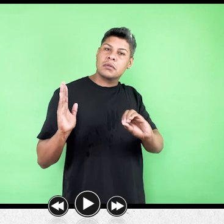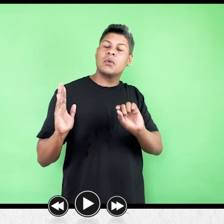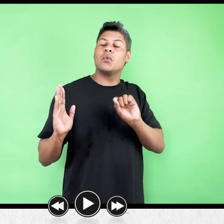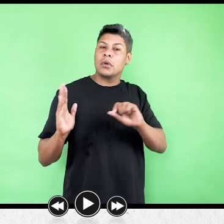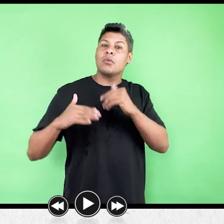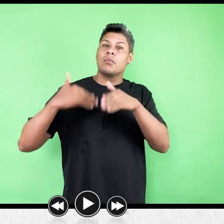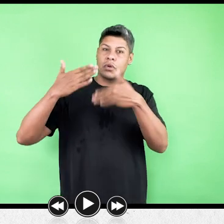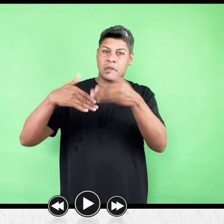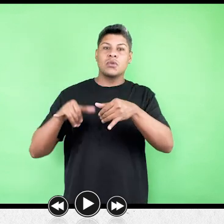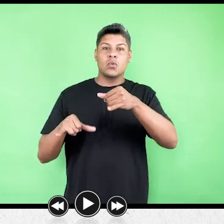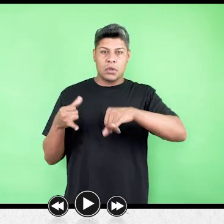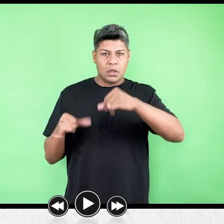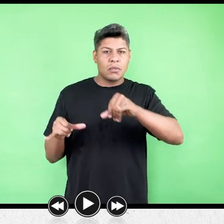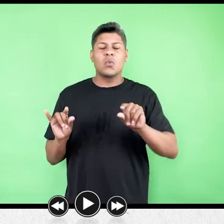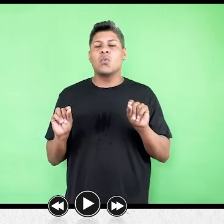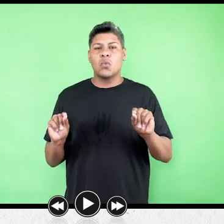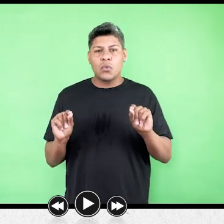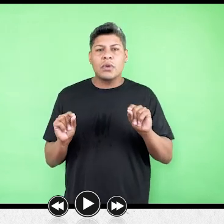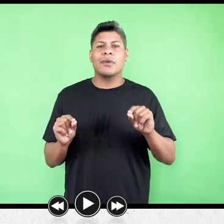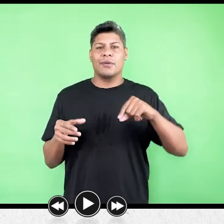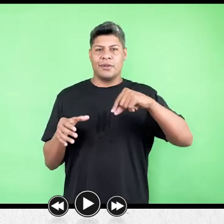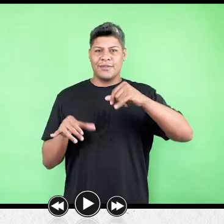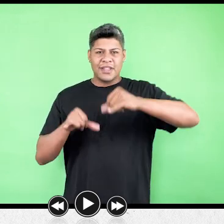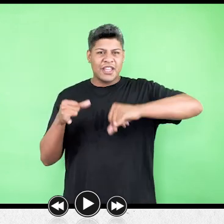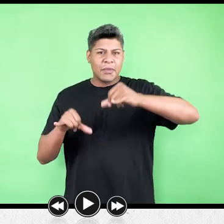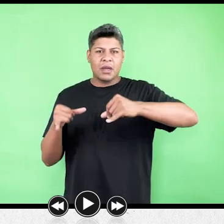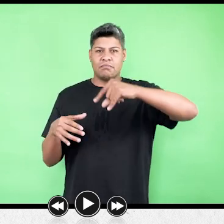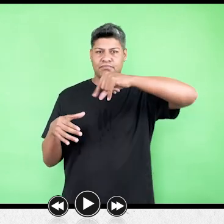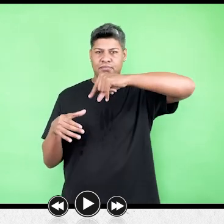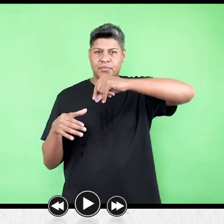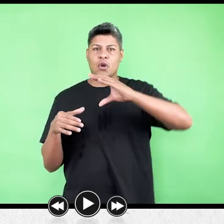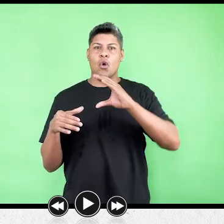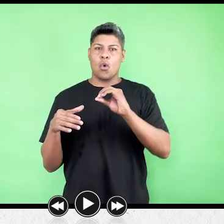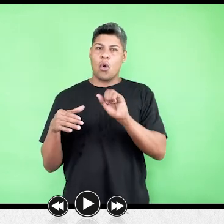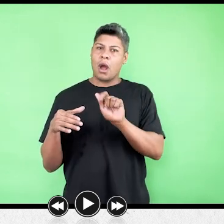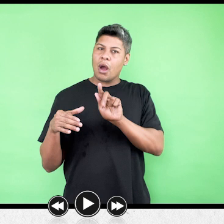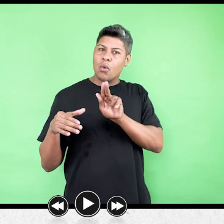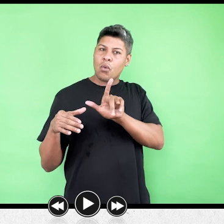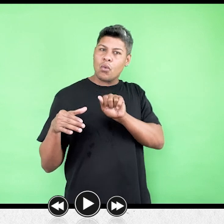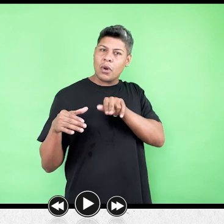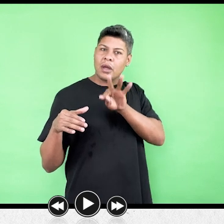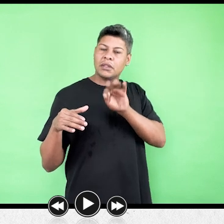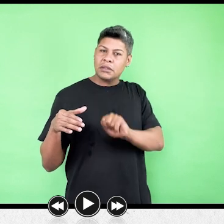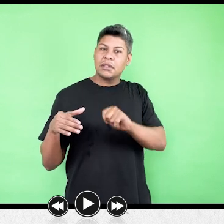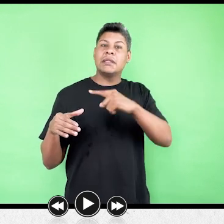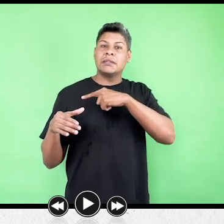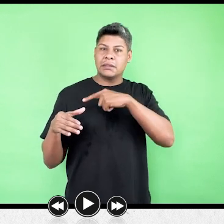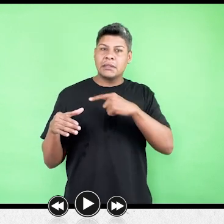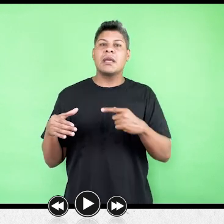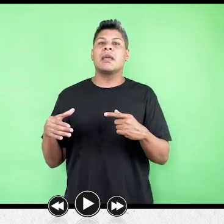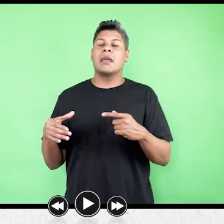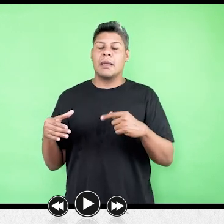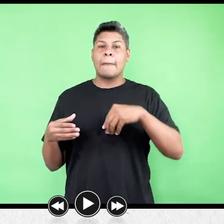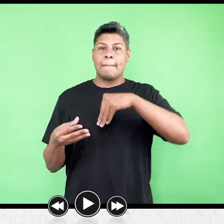processo físico-químico que consiste na adição homogênea de um agente coagulante, seguido por uma agitação violenta da água, que a gente chama